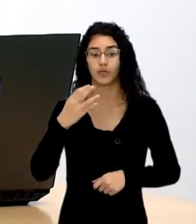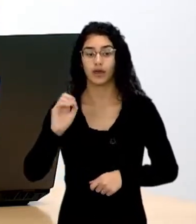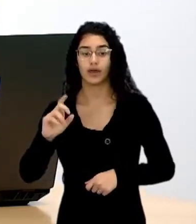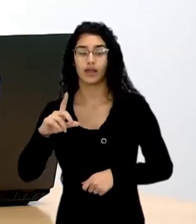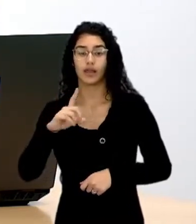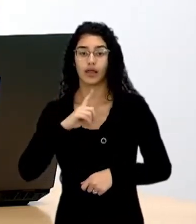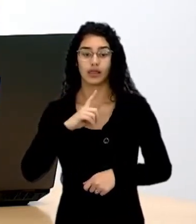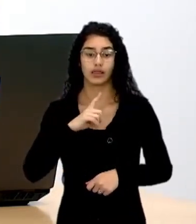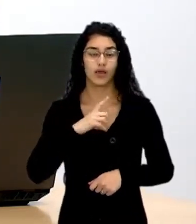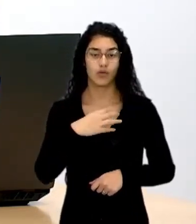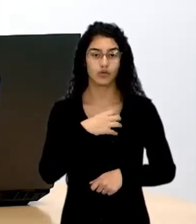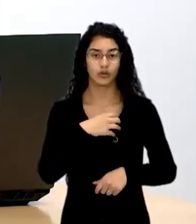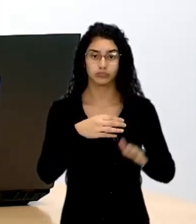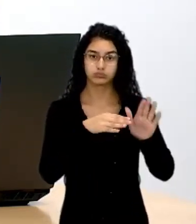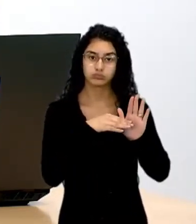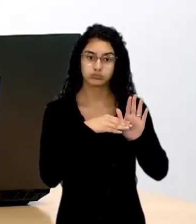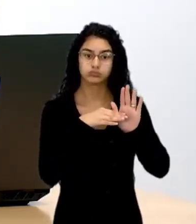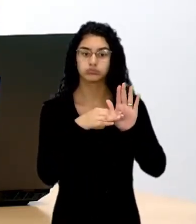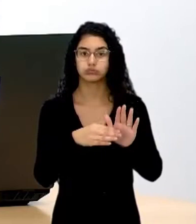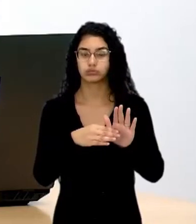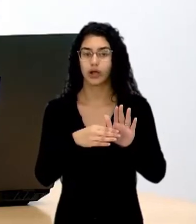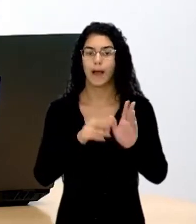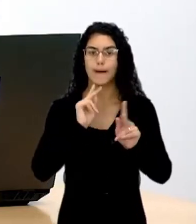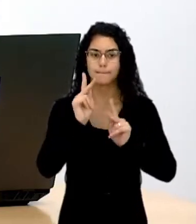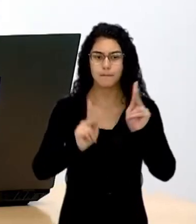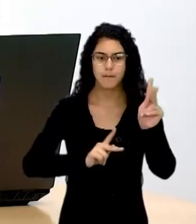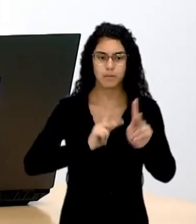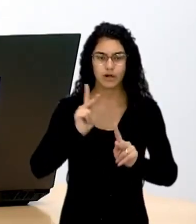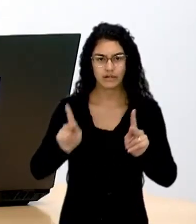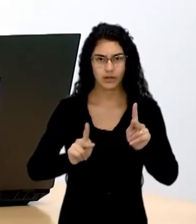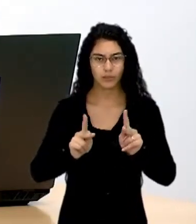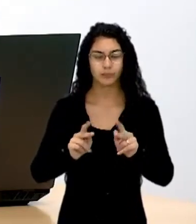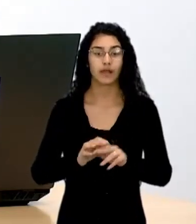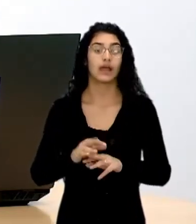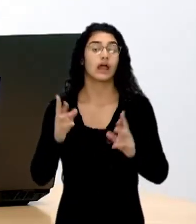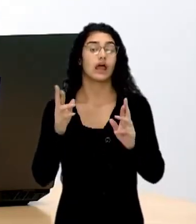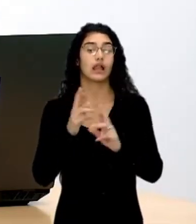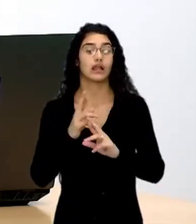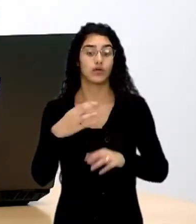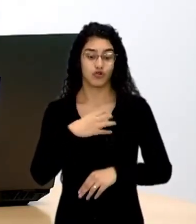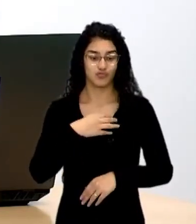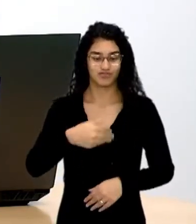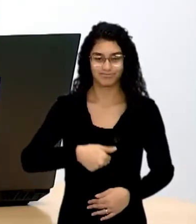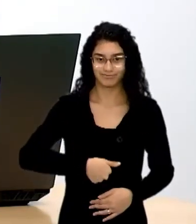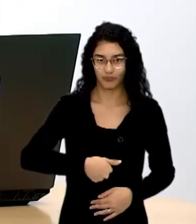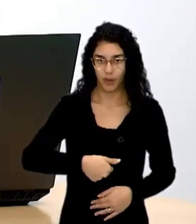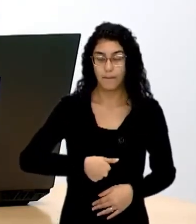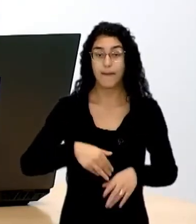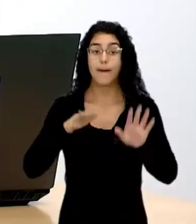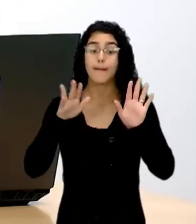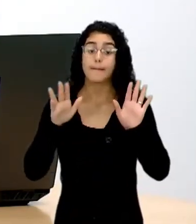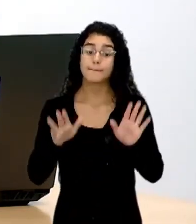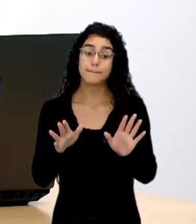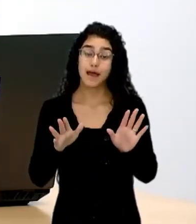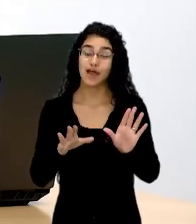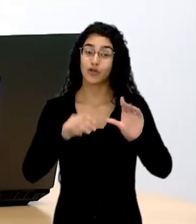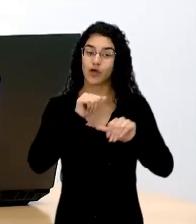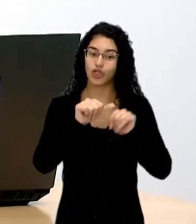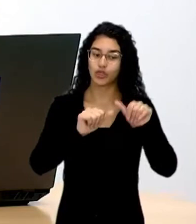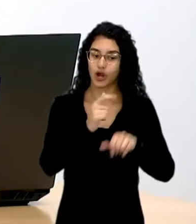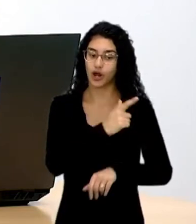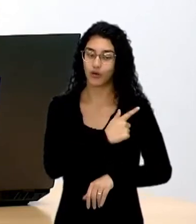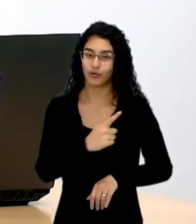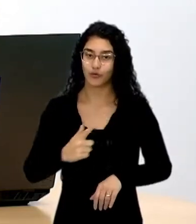de auxiliar essa população irlandesa com relação a esse momento de fome. Porém, com essa mudança do